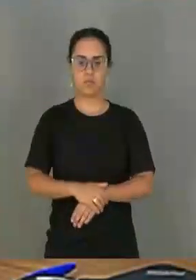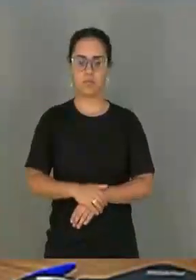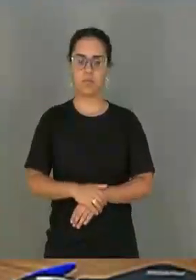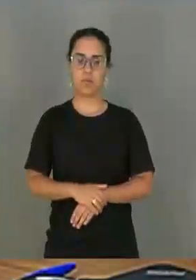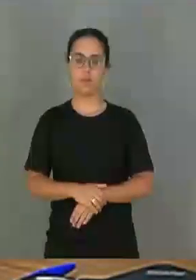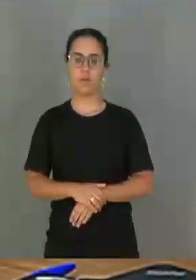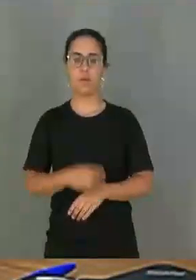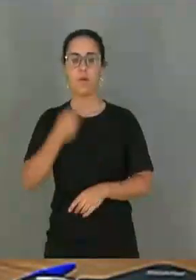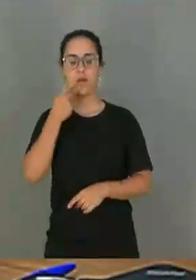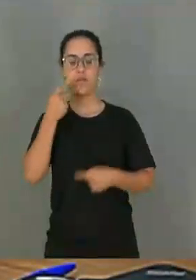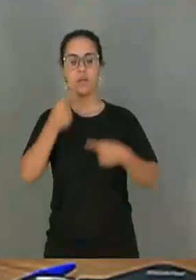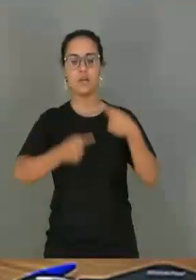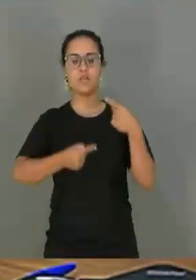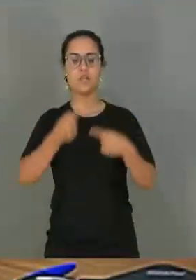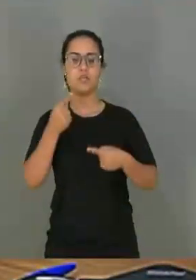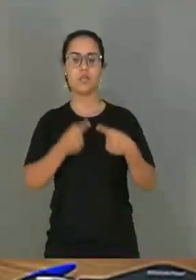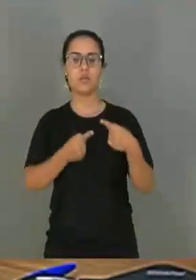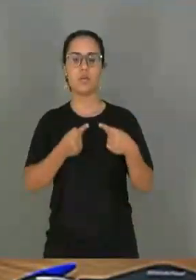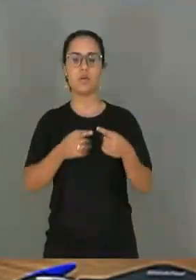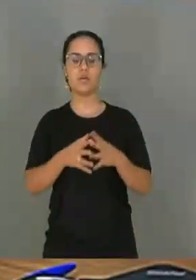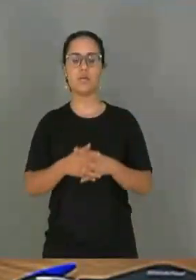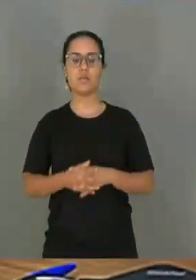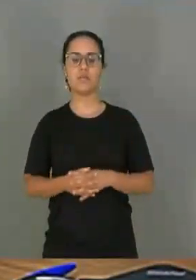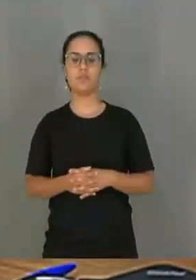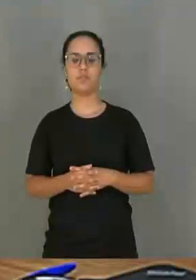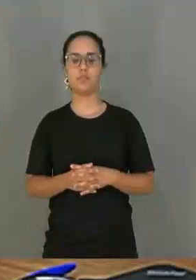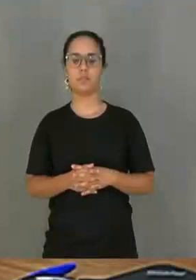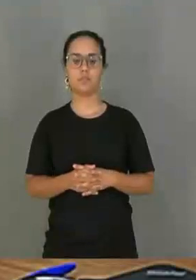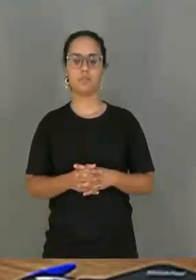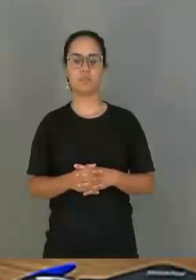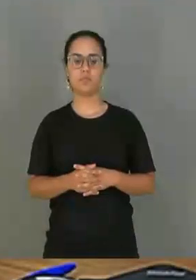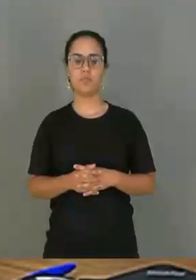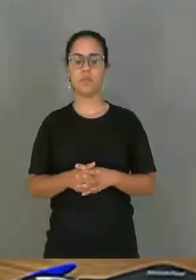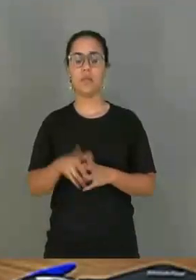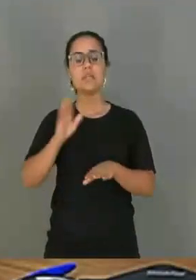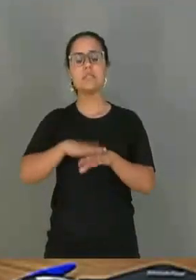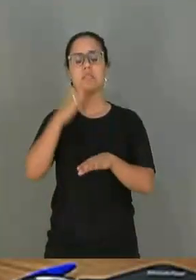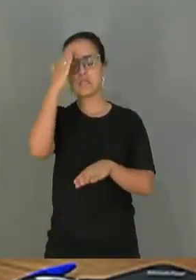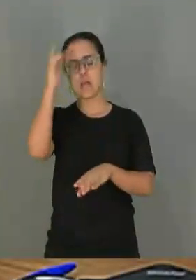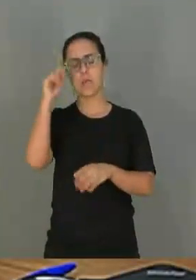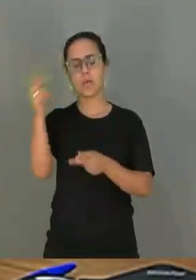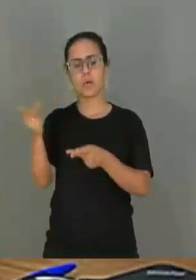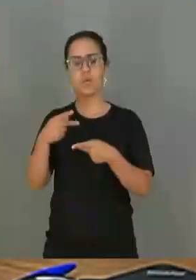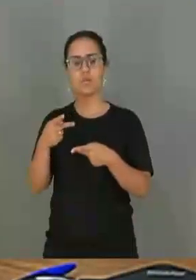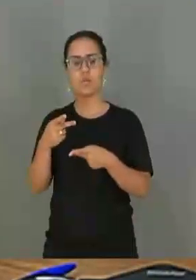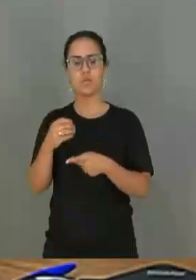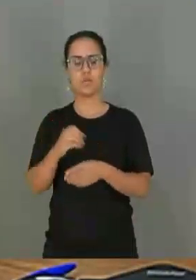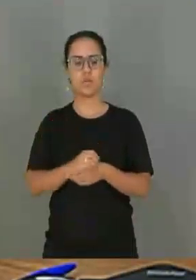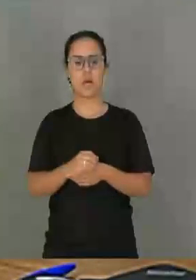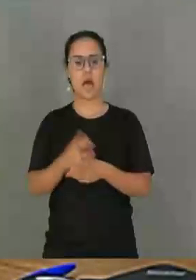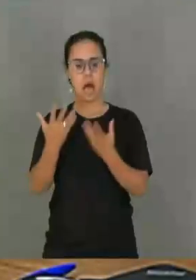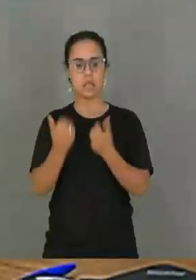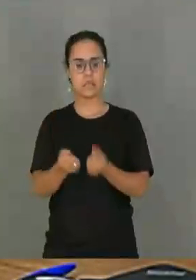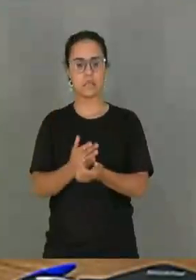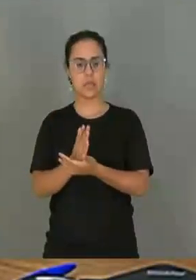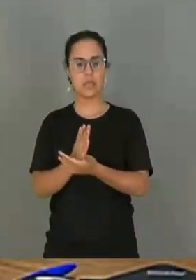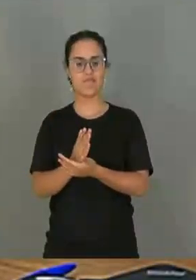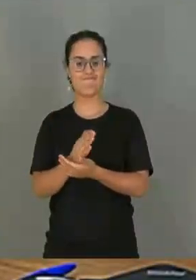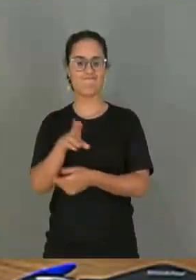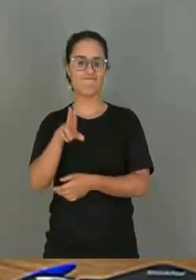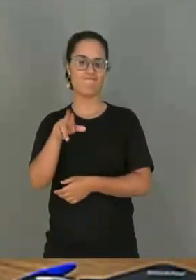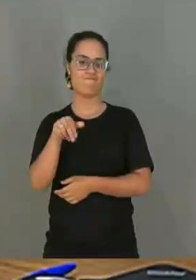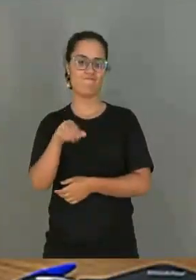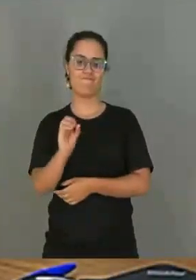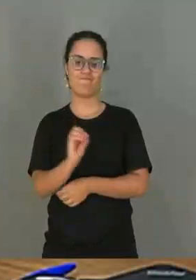sobre democracia. Você sabe quantos convites desses foram aceitos? 0, nenhum.